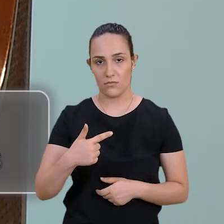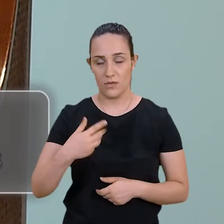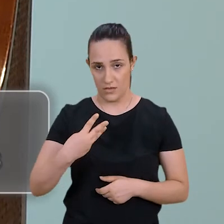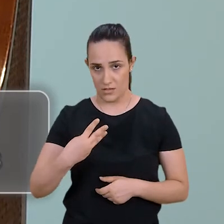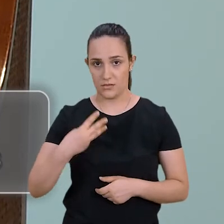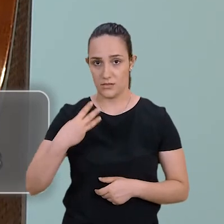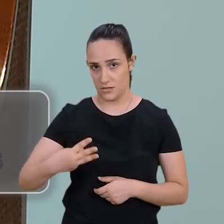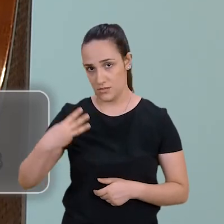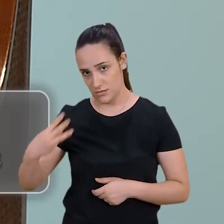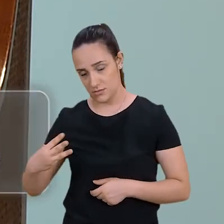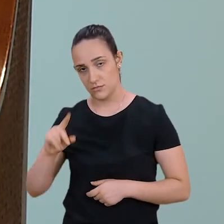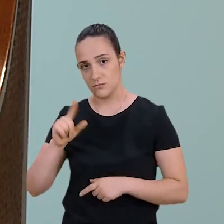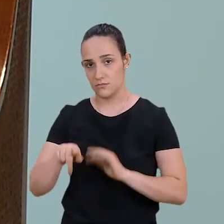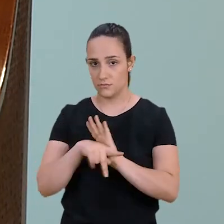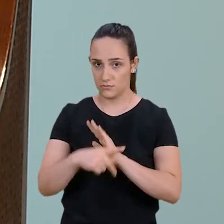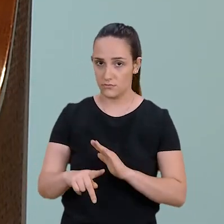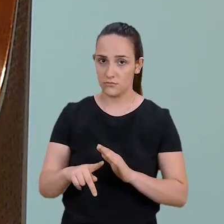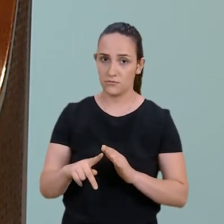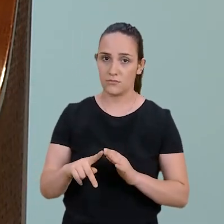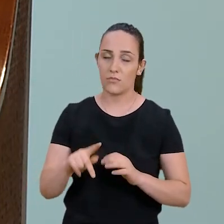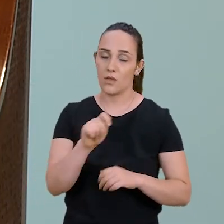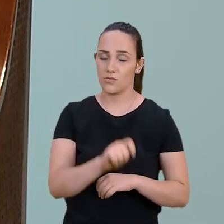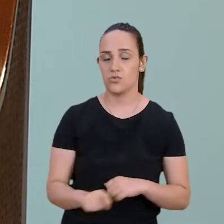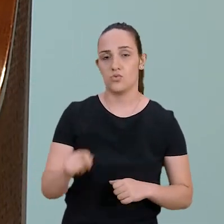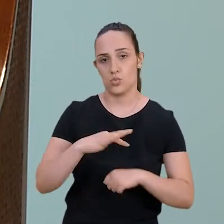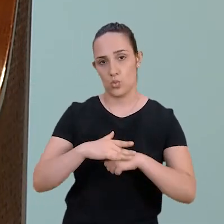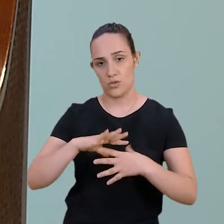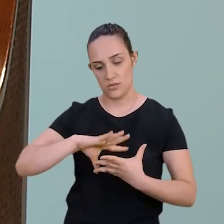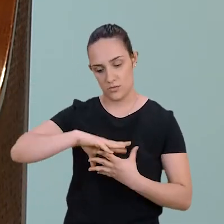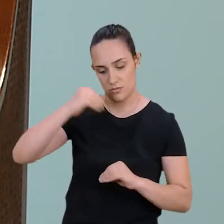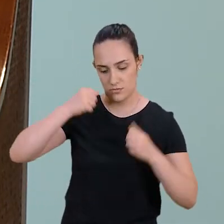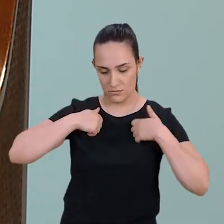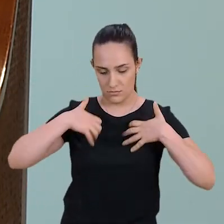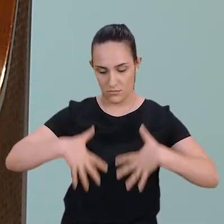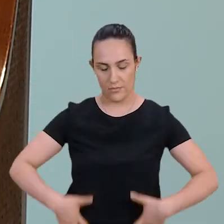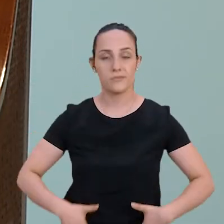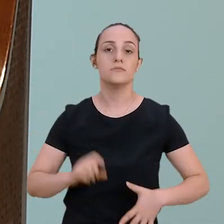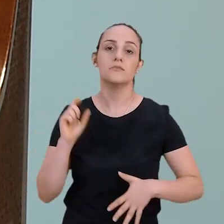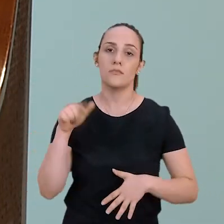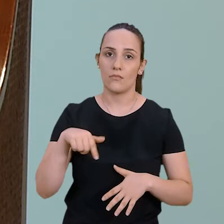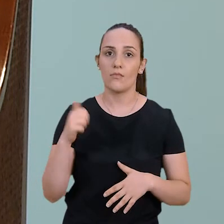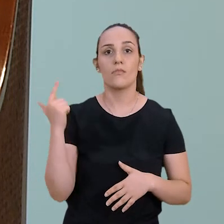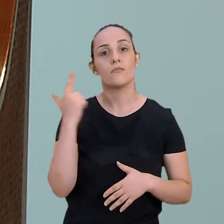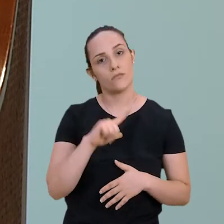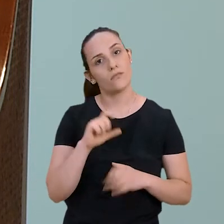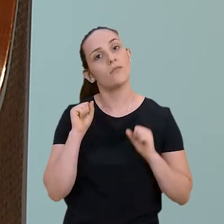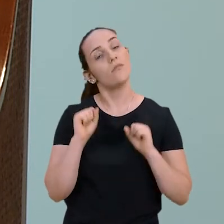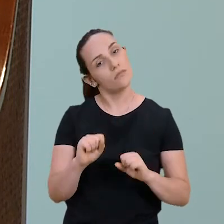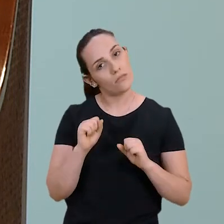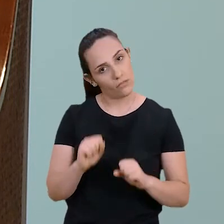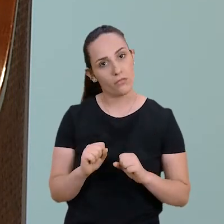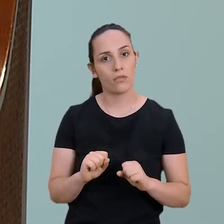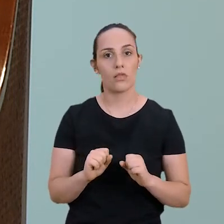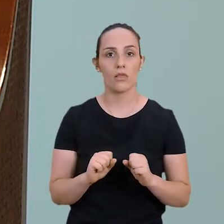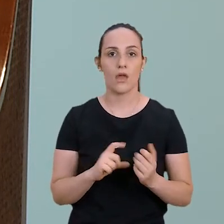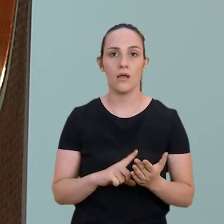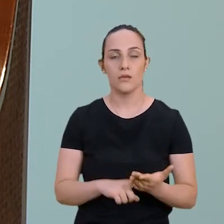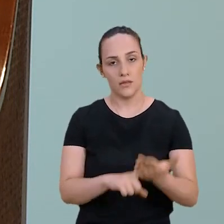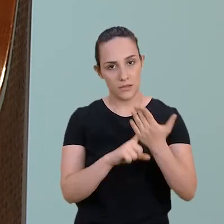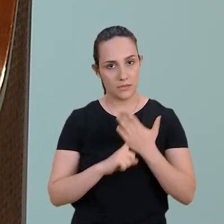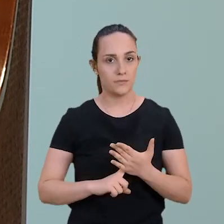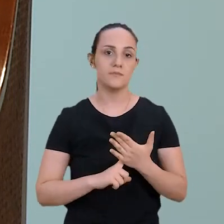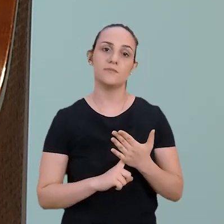99248-7333, tá? Associação de Doenças Neuromusculares de Mato Grosso do Sul. Então, é só mandar um WhatsApp pra gente, a gente atende famílias, a